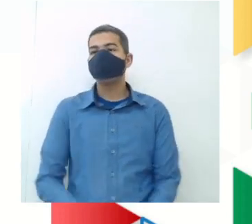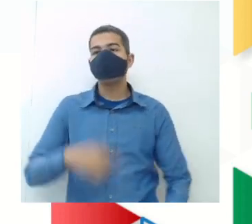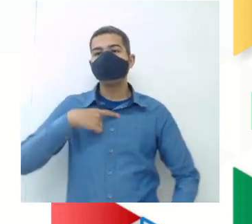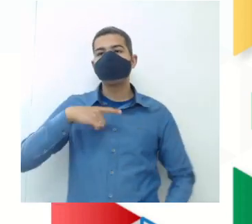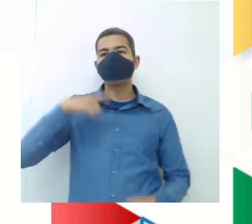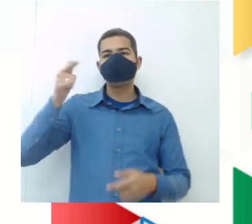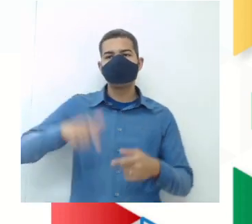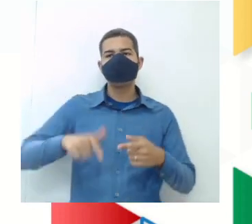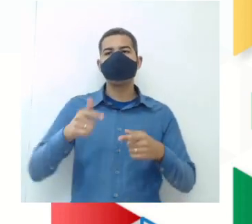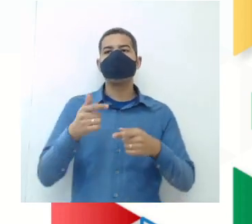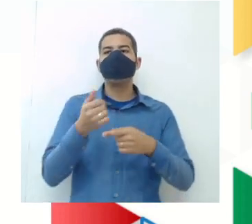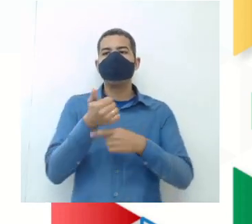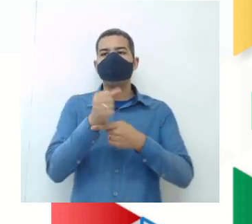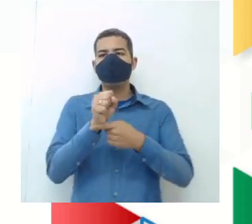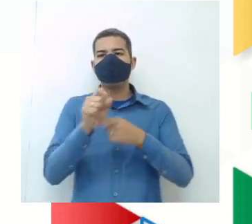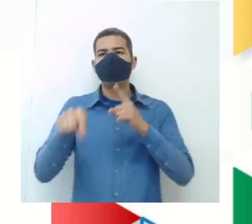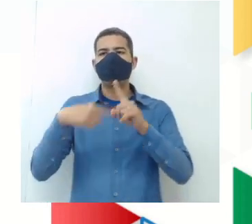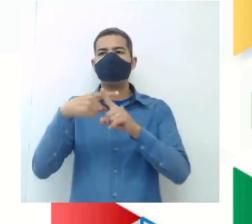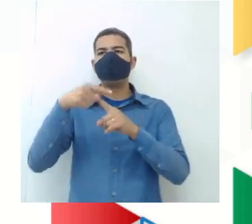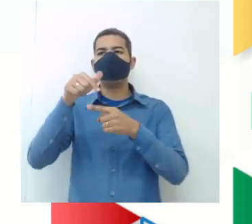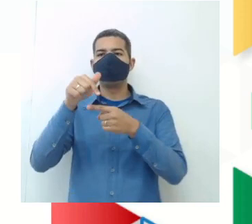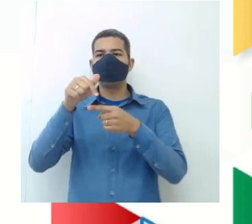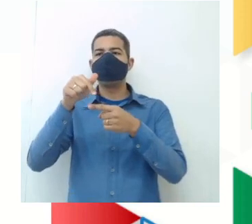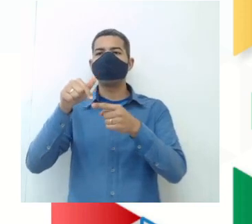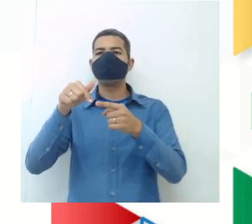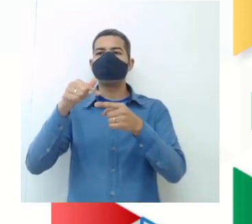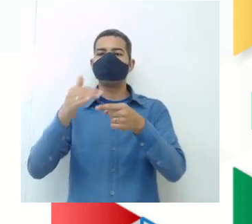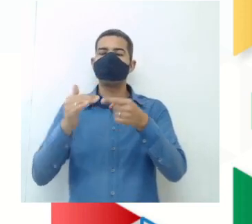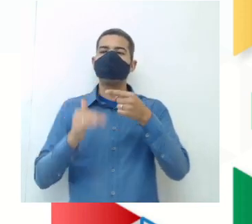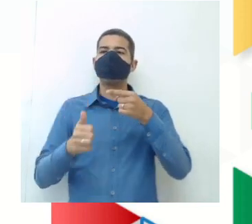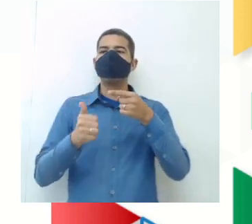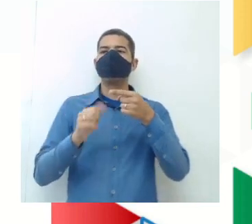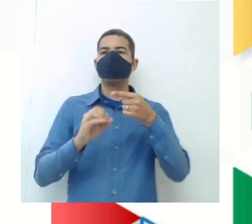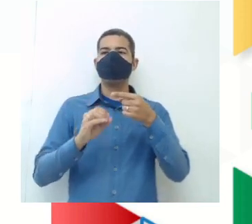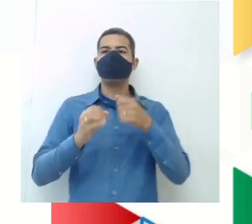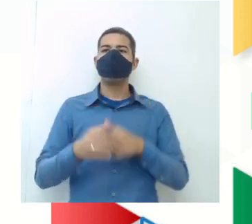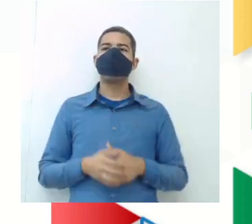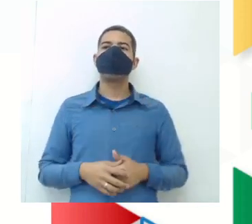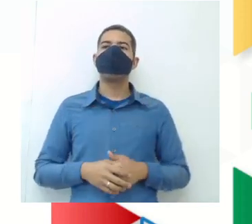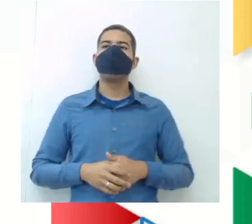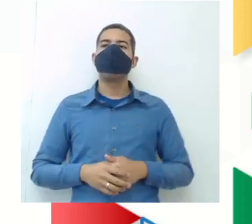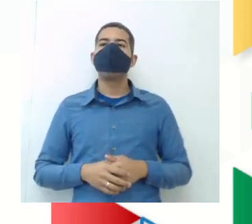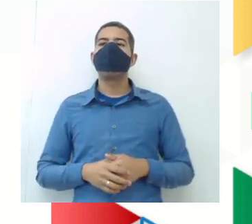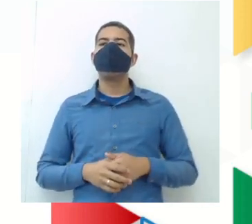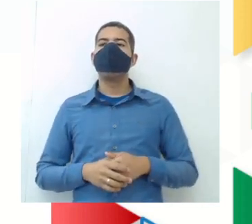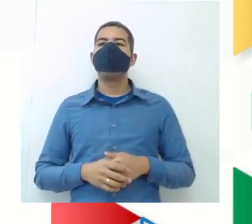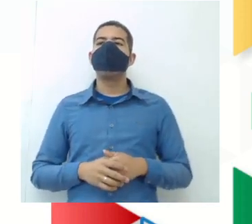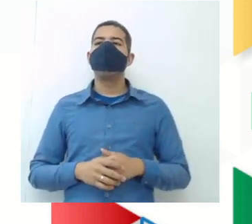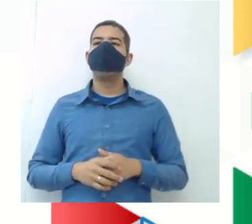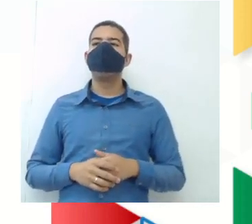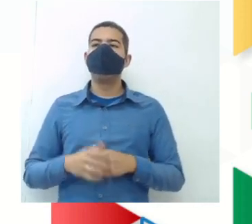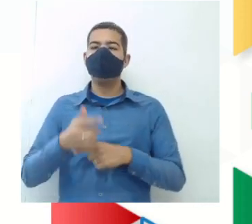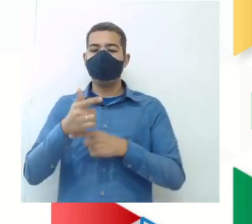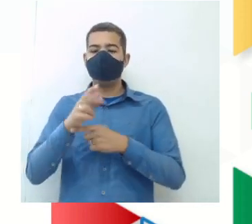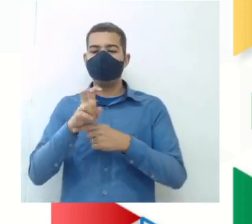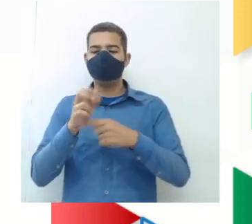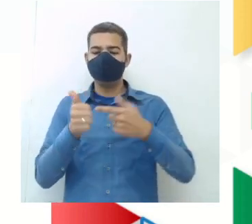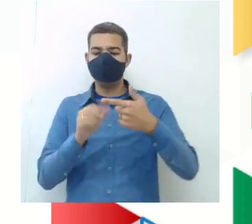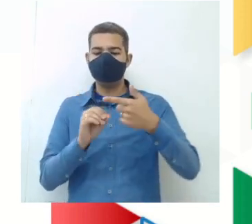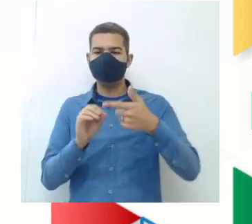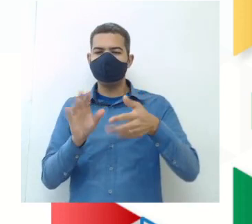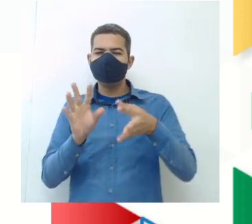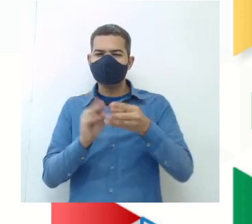o denominador e soma-se os numeradores. 18 mais 7, 25 sobre 10. Dá